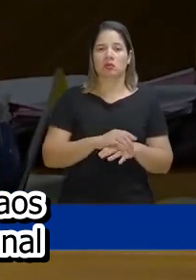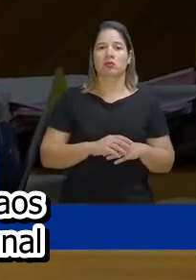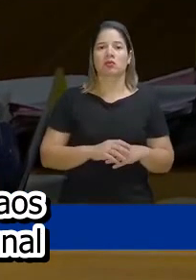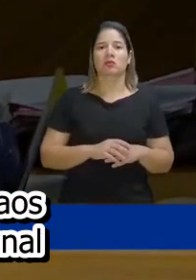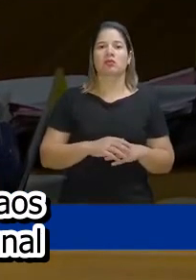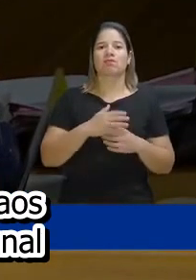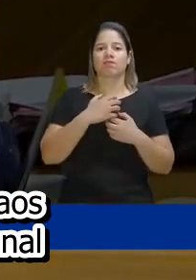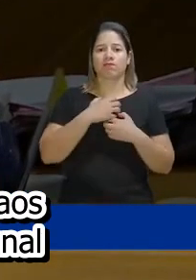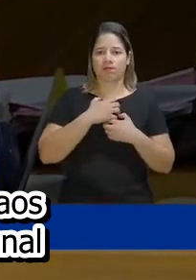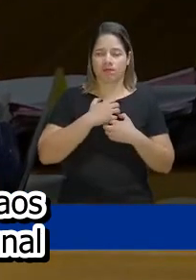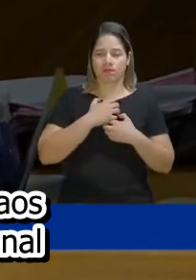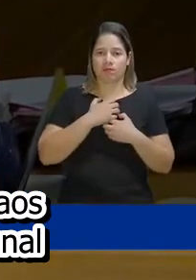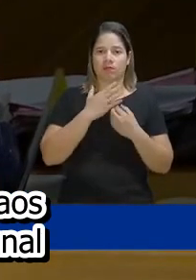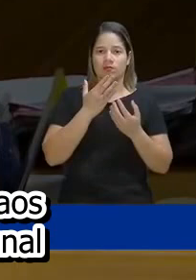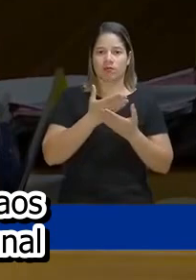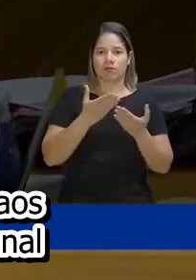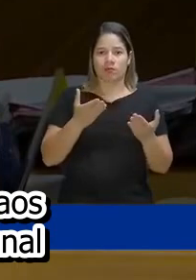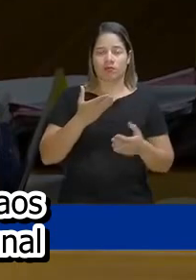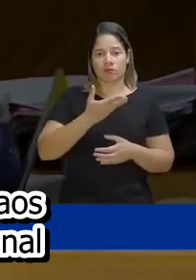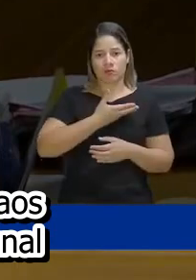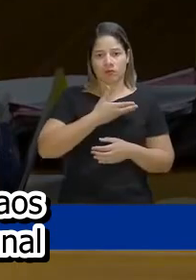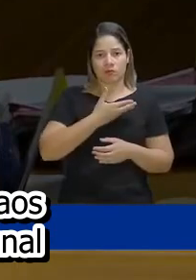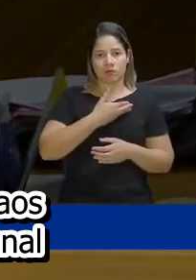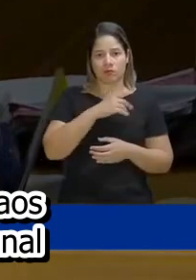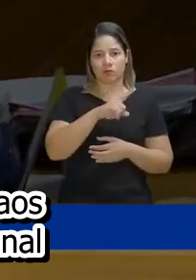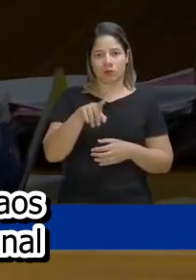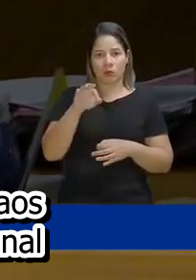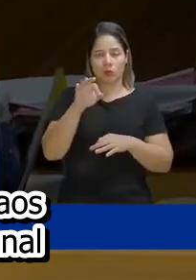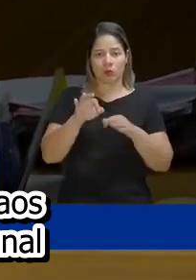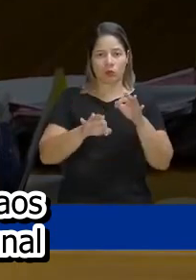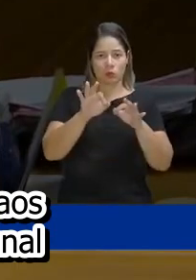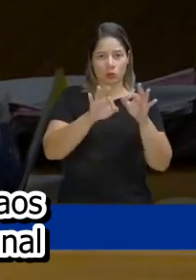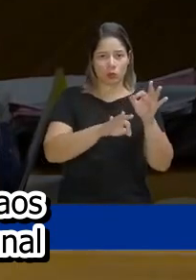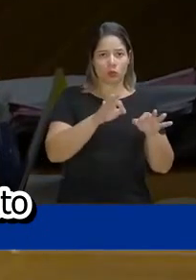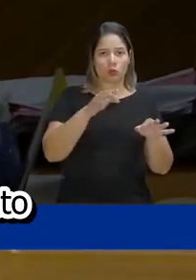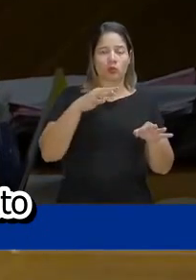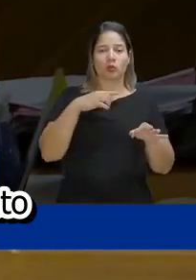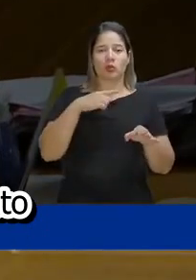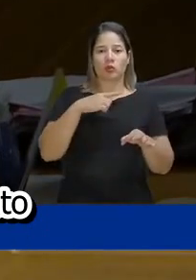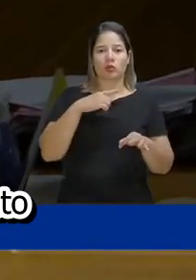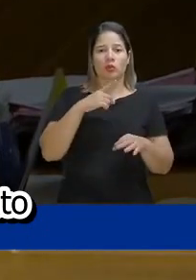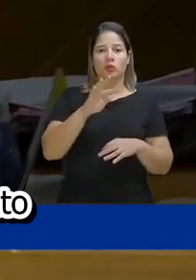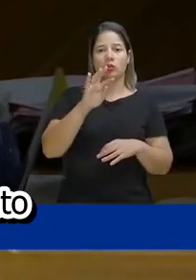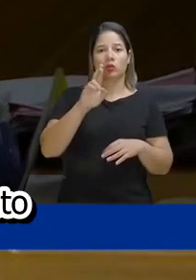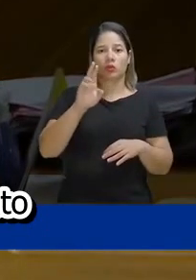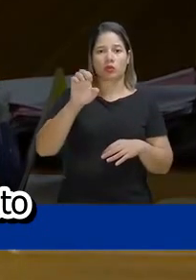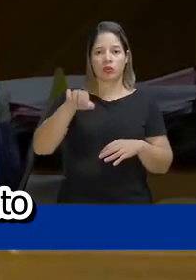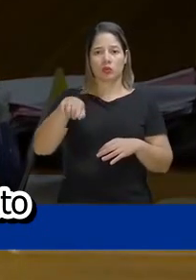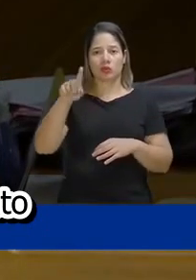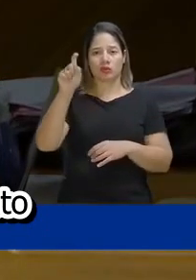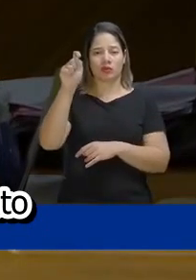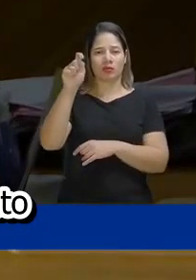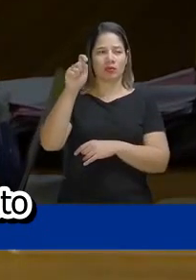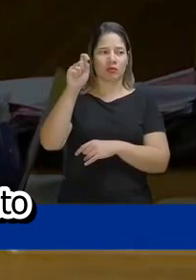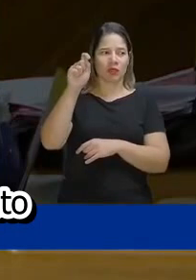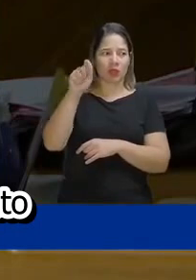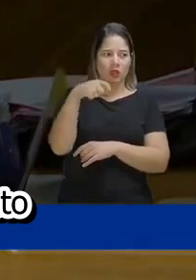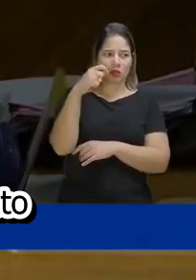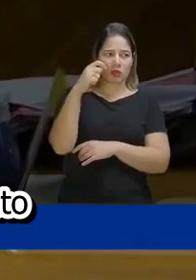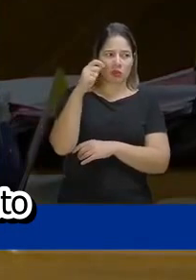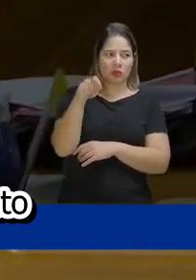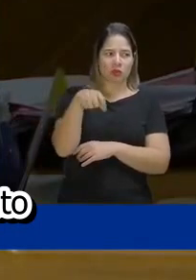de solidariedade aos nossos colegas magistrados e servidores do Tribunal do TRE do Rio Grande do Sul, que neste momento